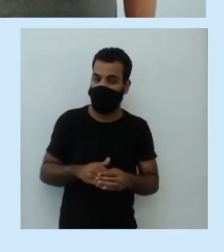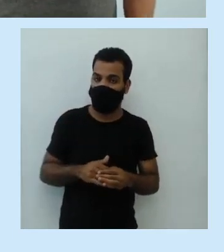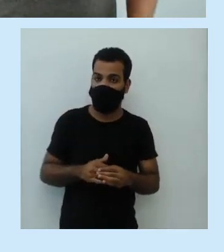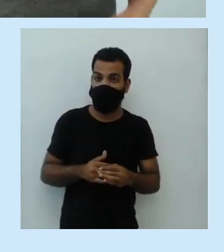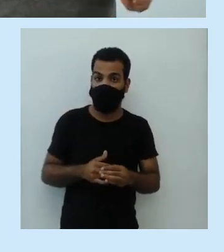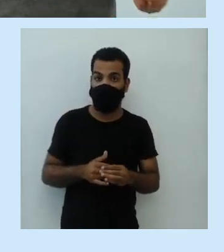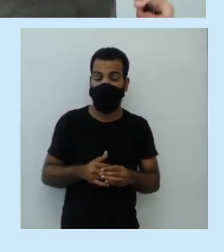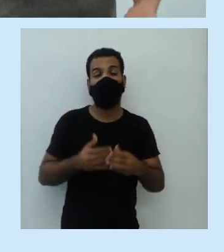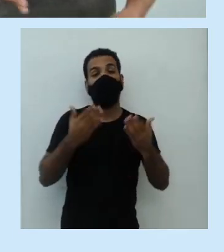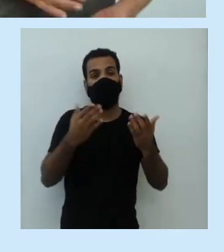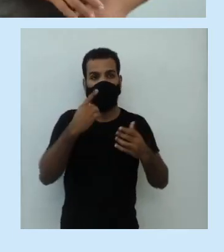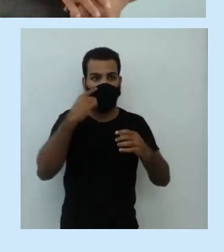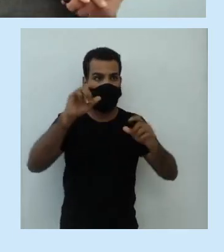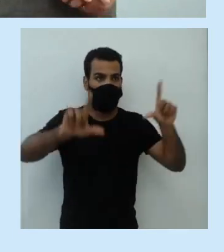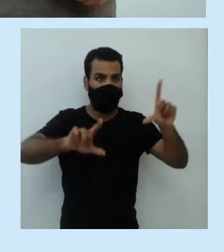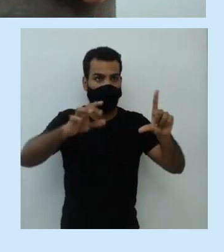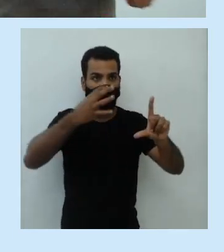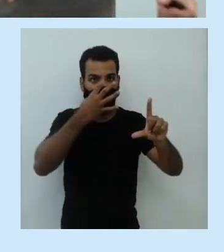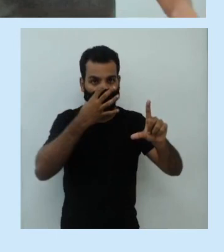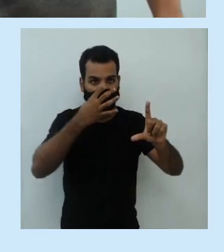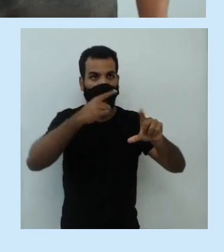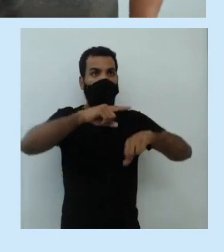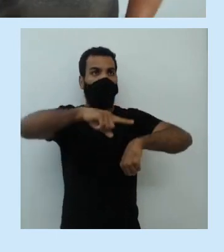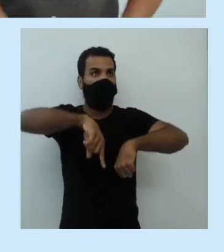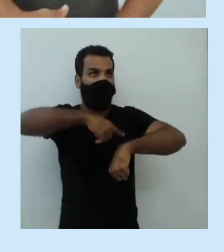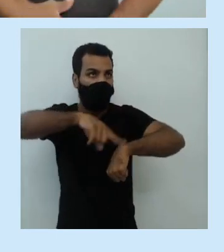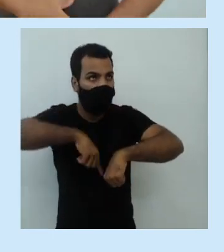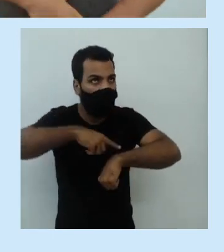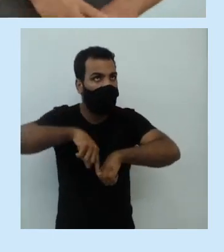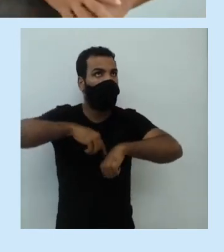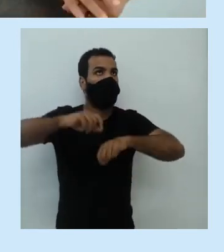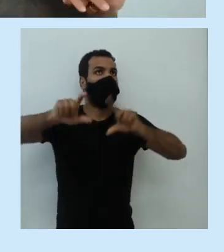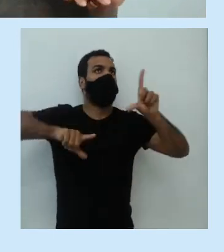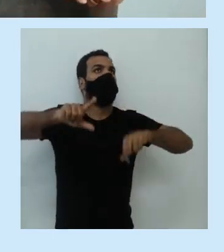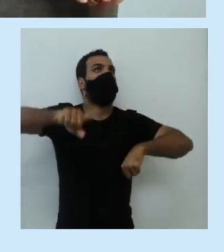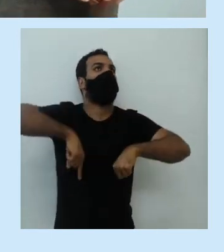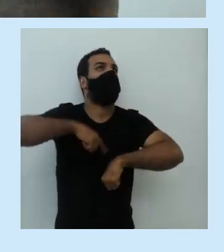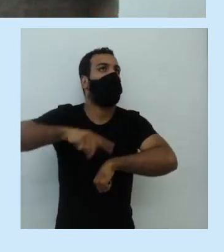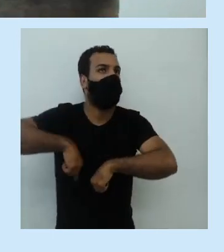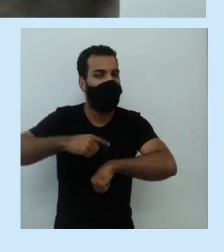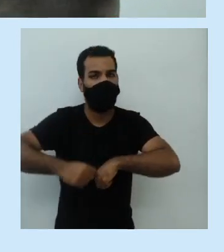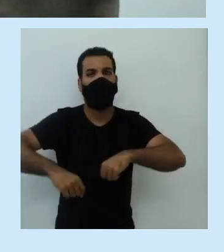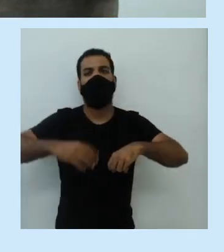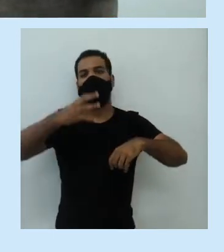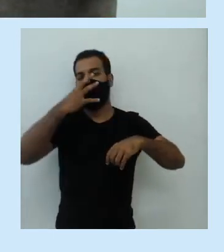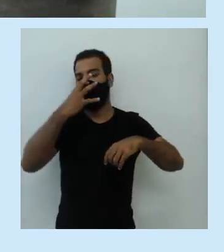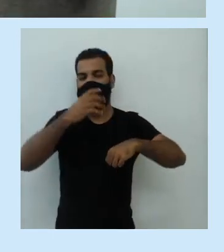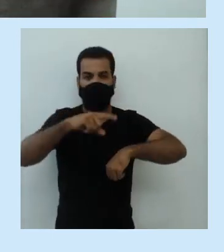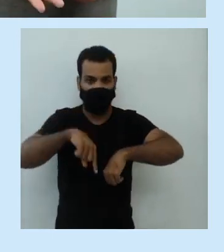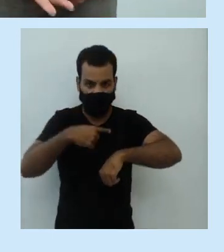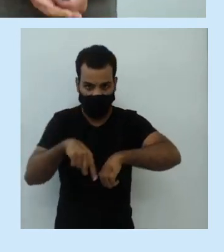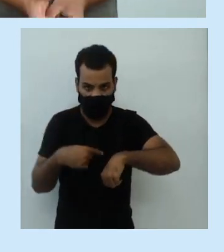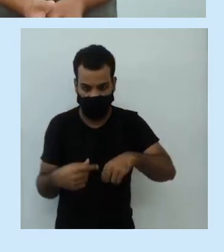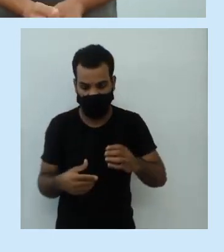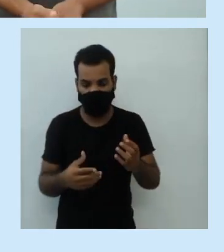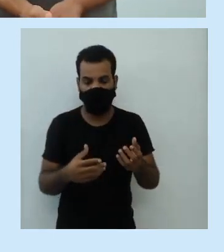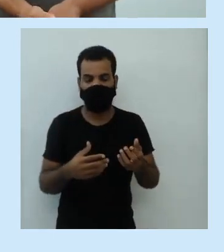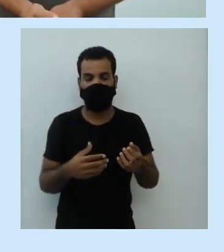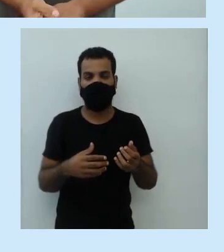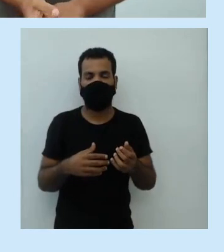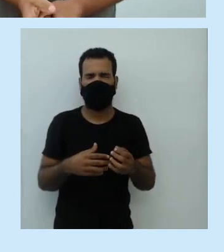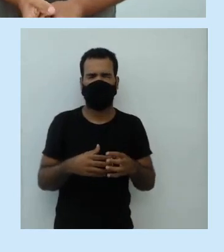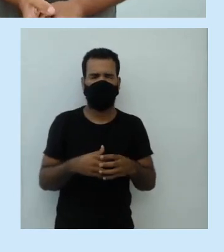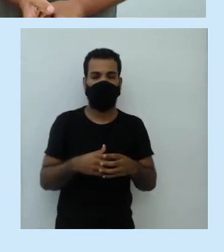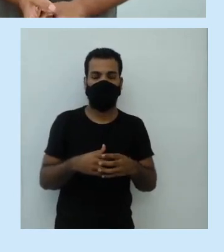na frente da TV, na internet, né? Em programas que talvez não vão construir